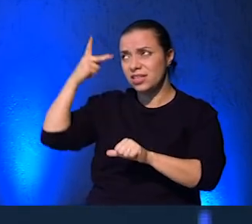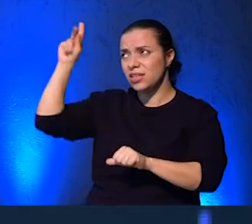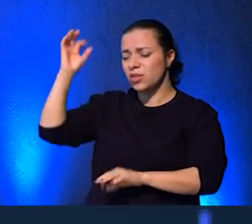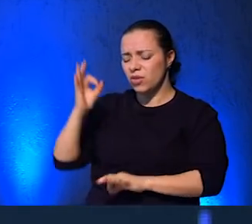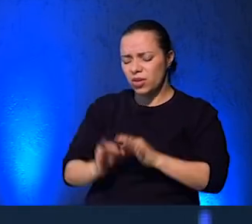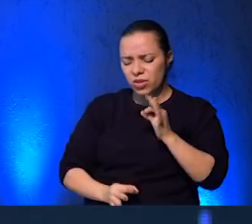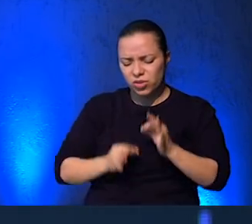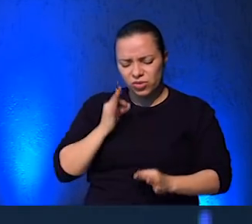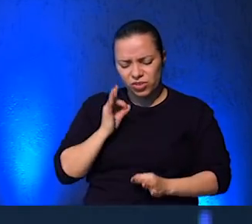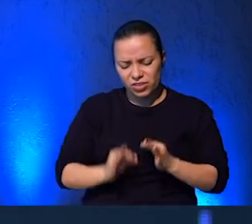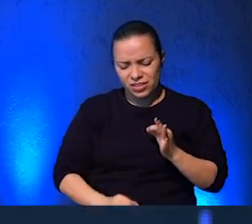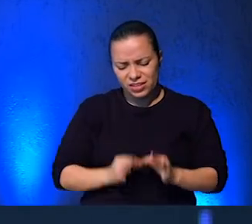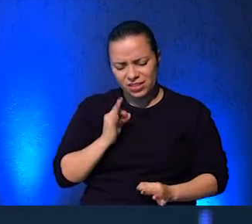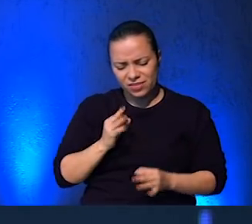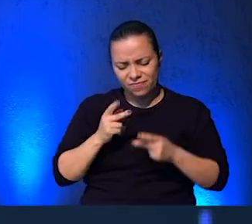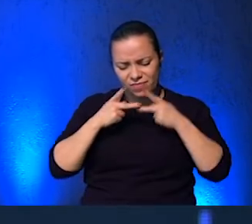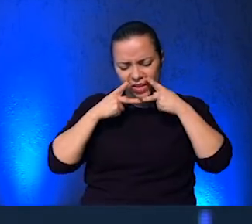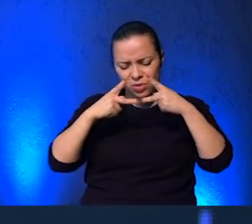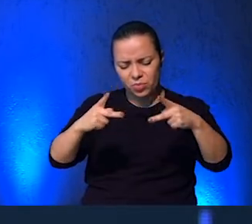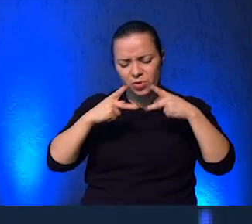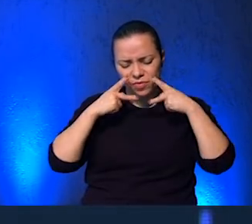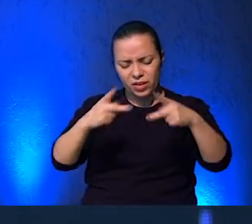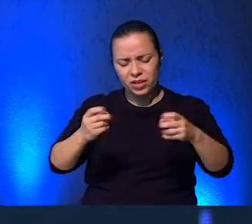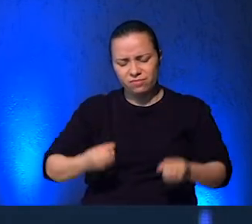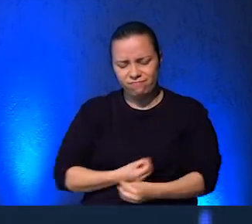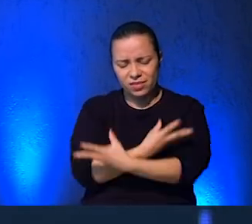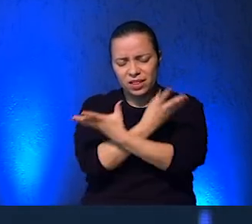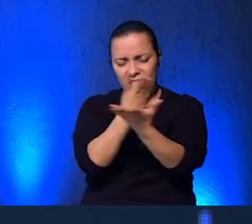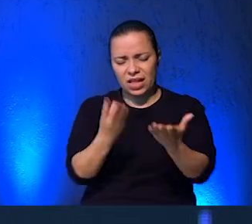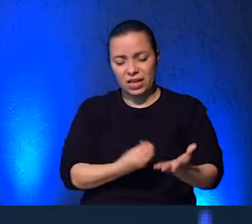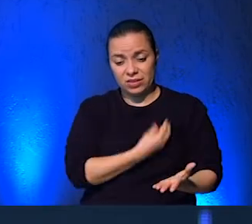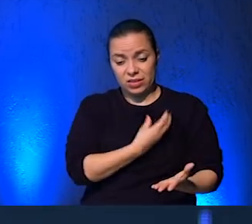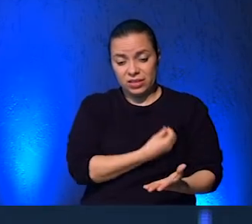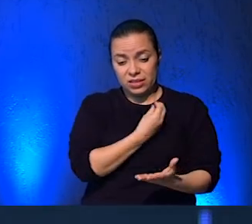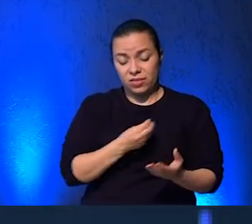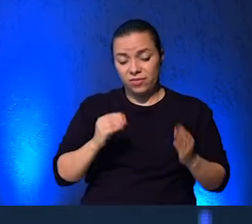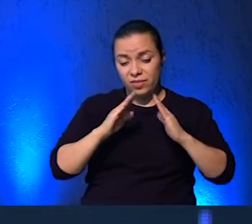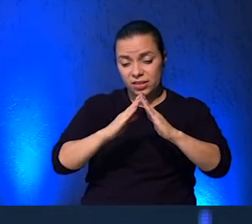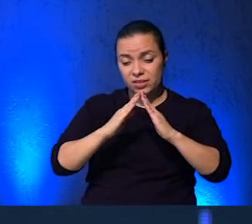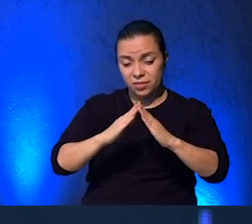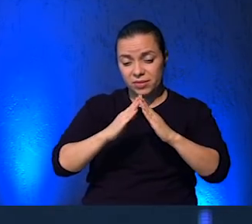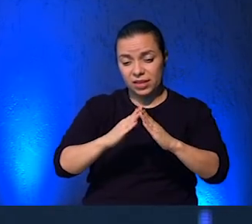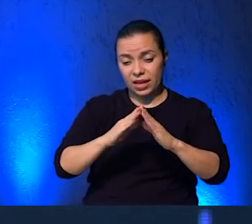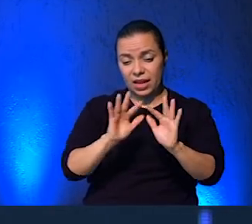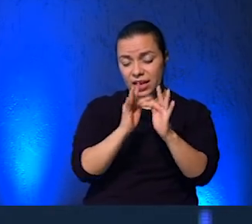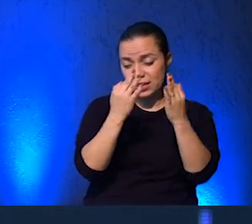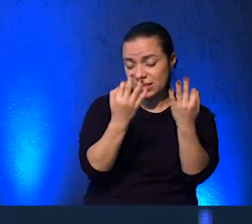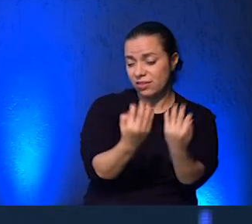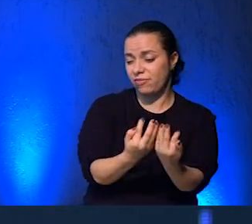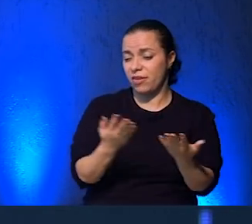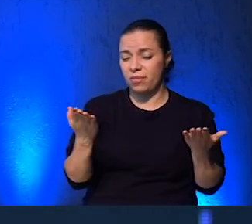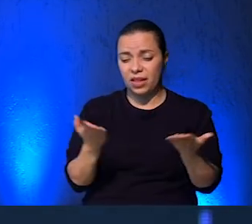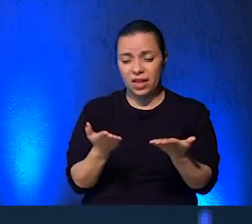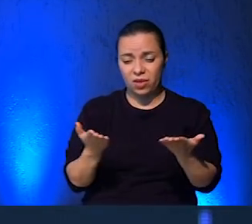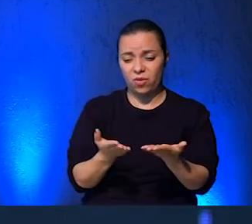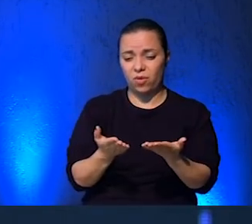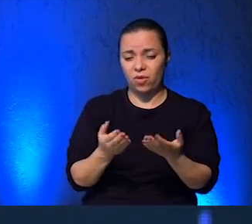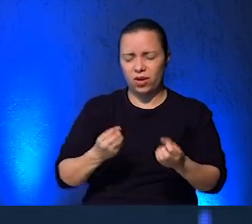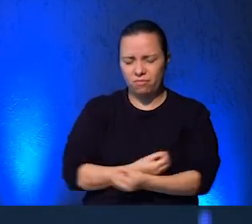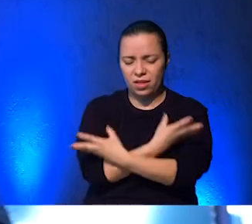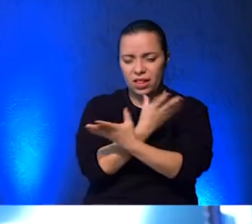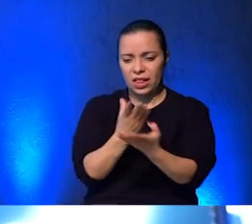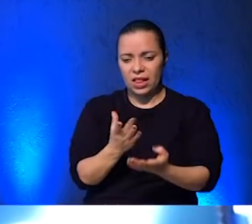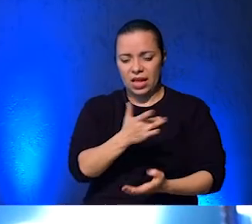eu estou declarando milagre sobre a sua vida sobre essa casa sobre essa família milagre na área de